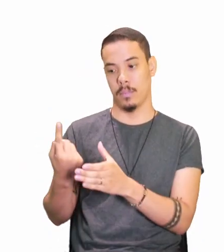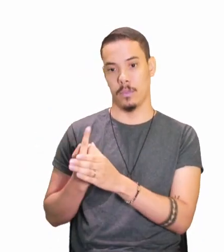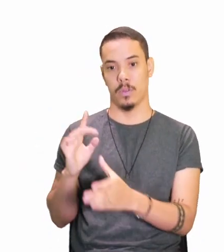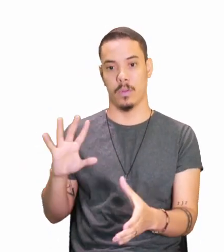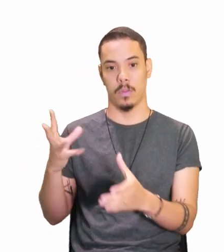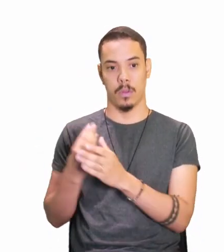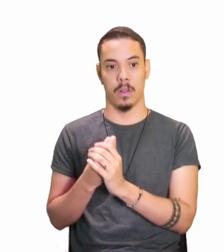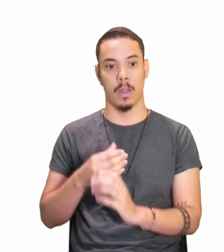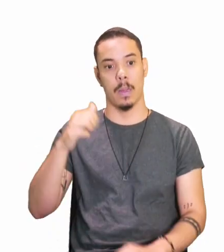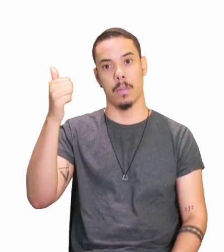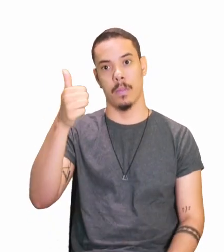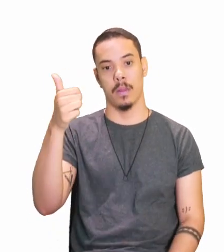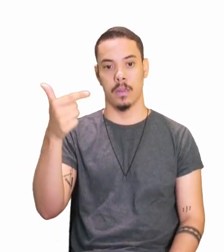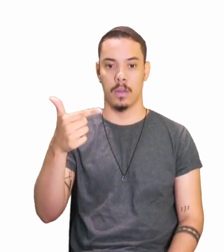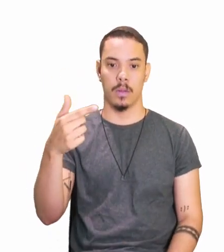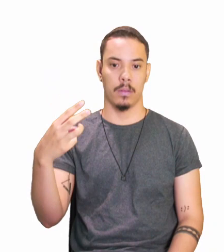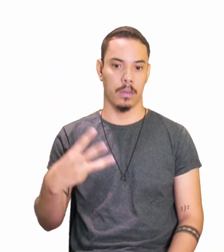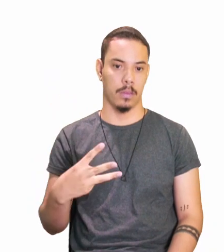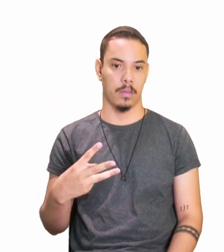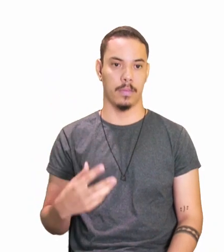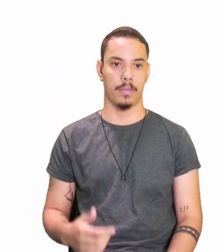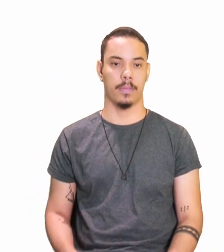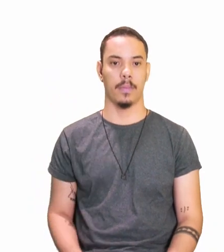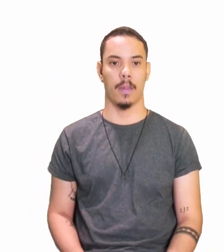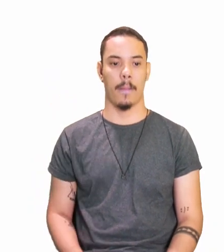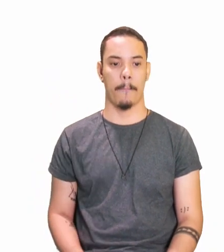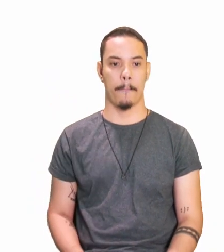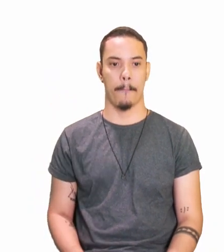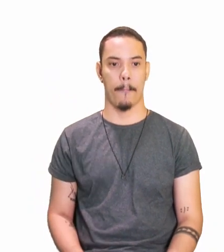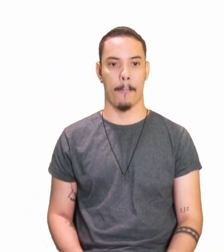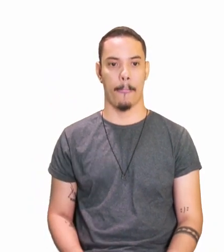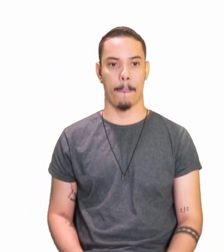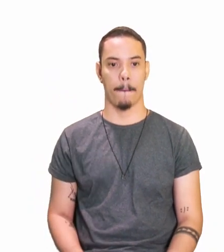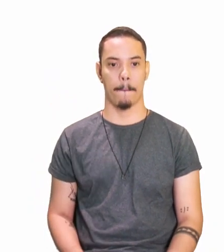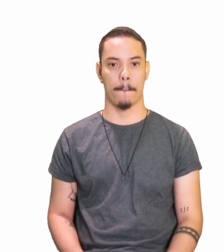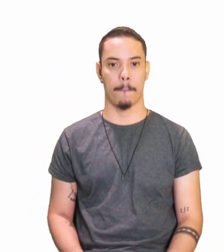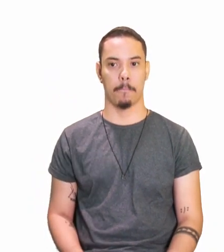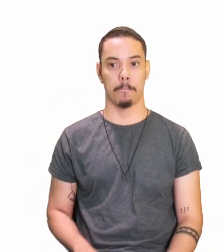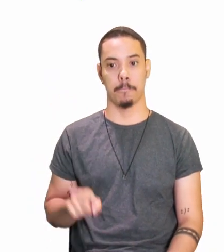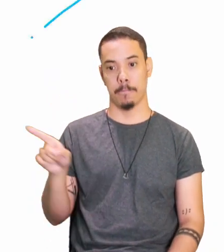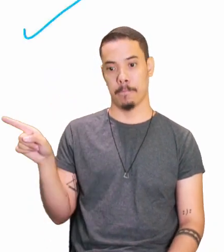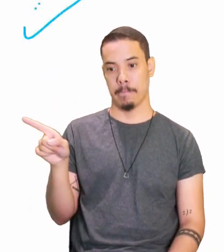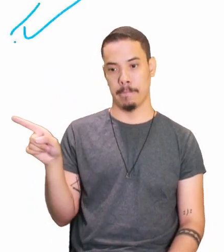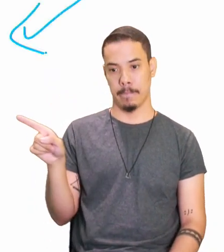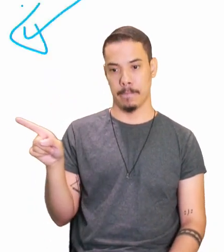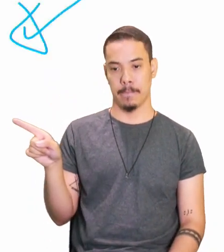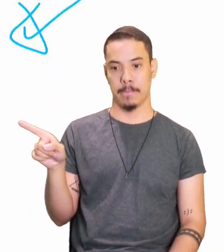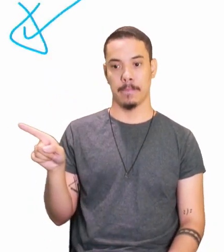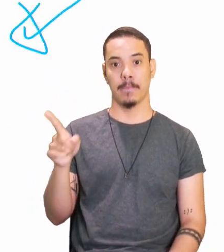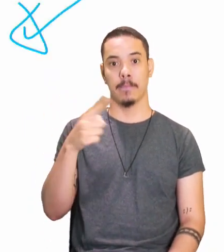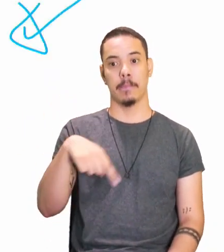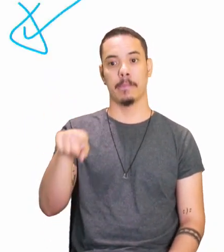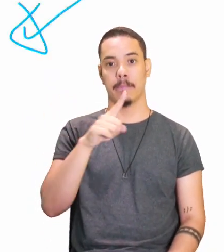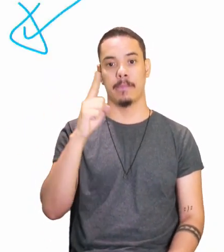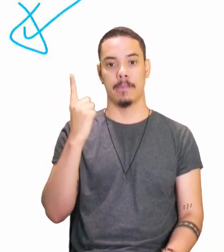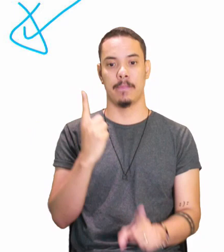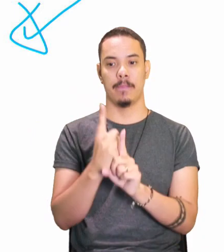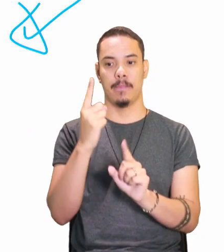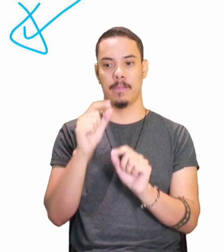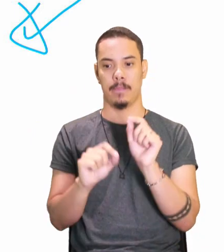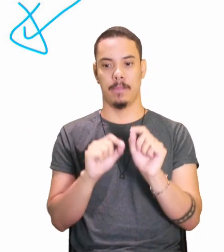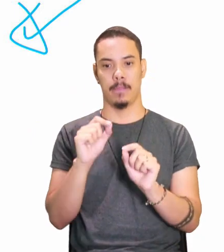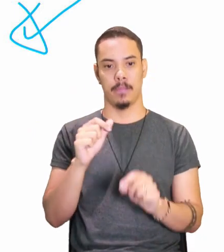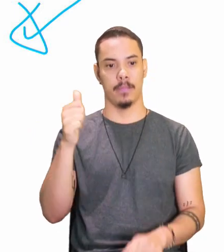e pessoa, primeira, segunda, terceira pessoa. Aqui nessa tabela você encontra,